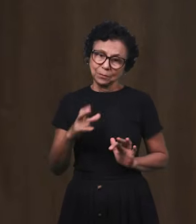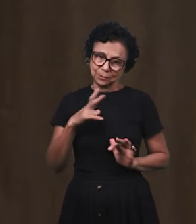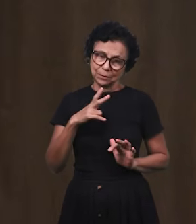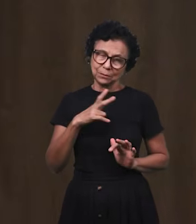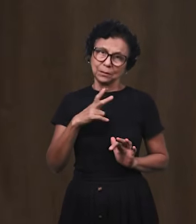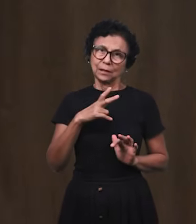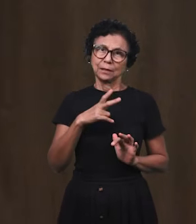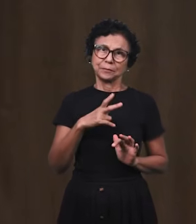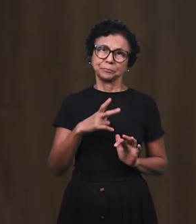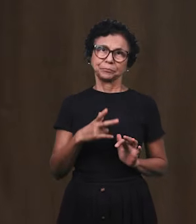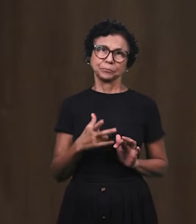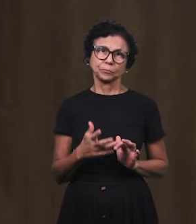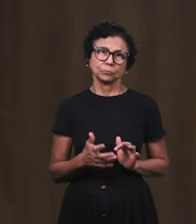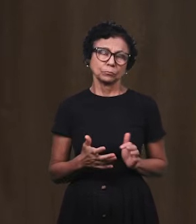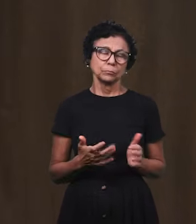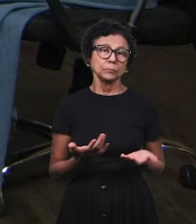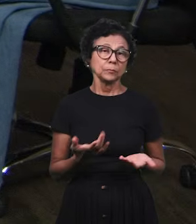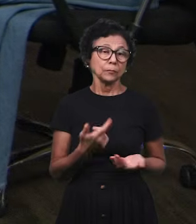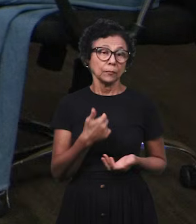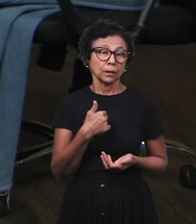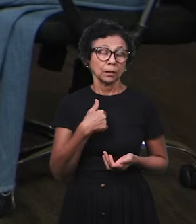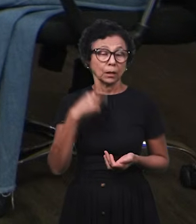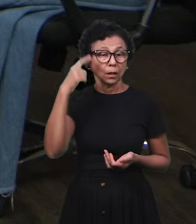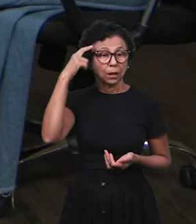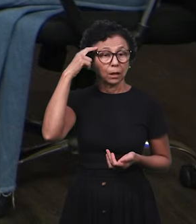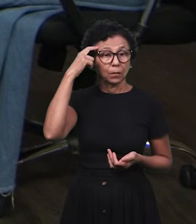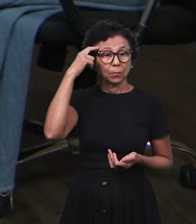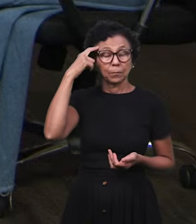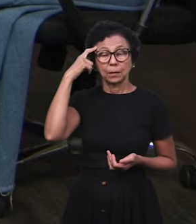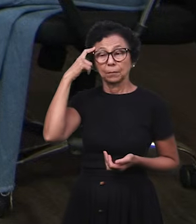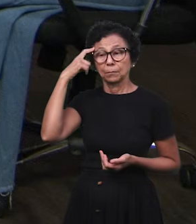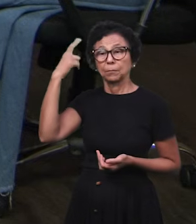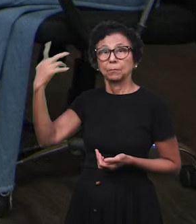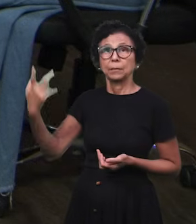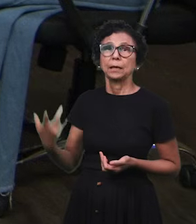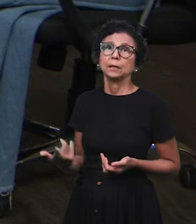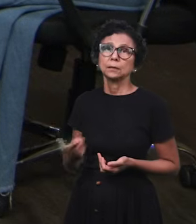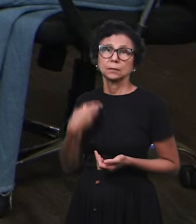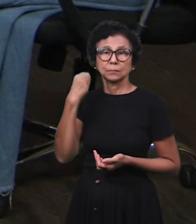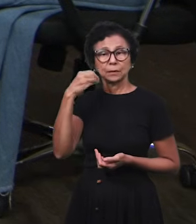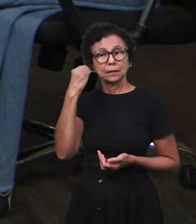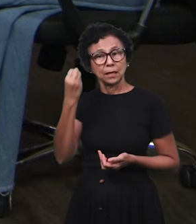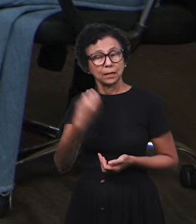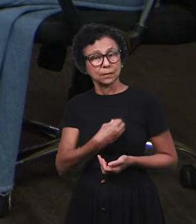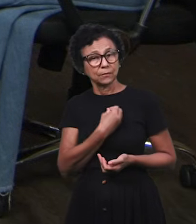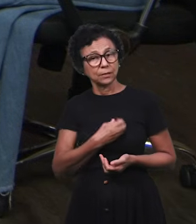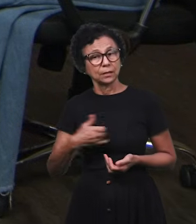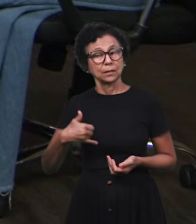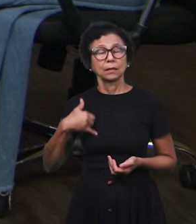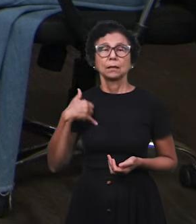vocês. Então, a gente tem um pouquinho de bagagem, né, pastor Josias, para trazer. Porque, às vezes, aquilo que nós